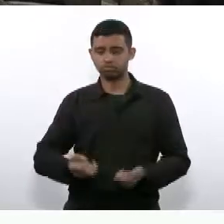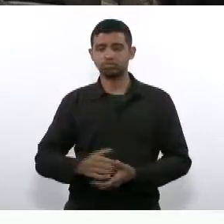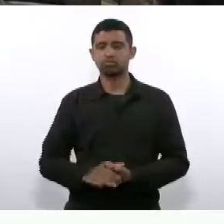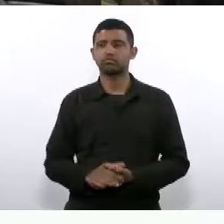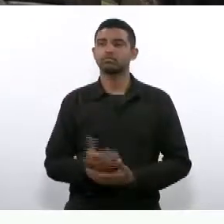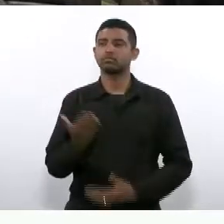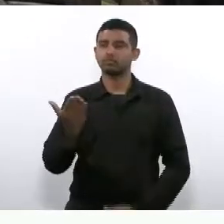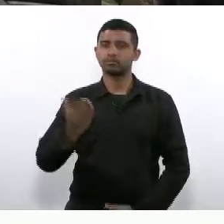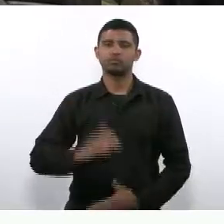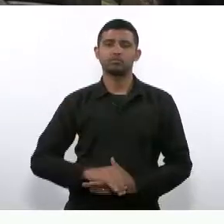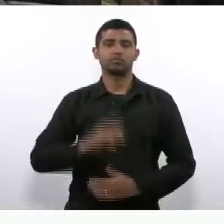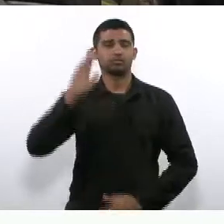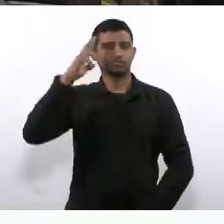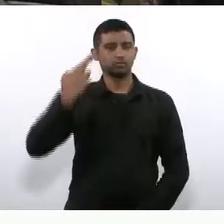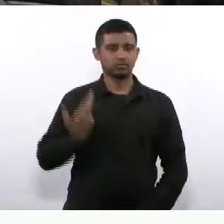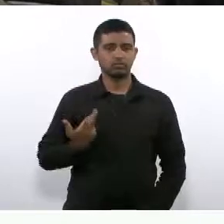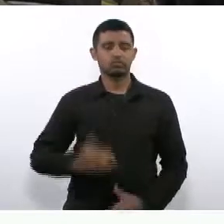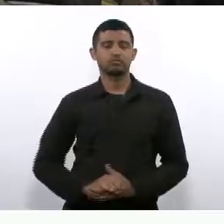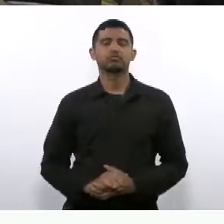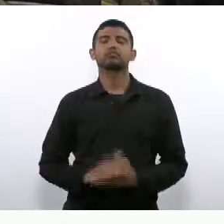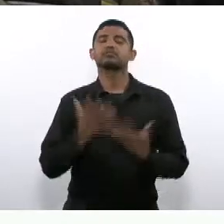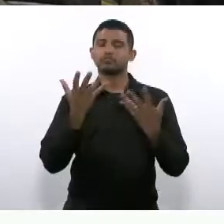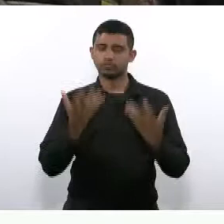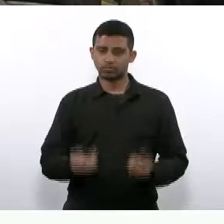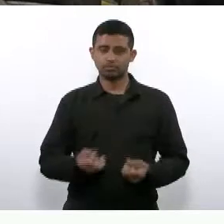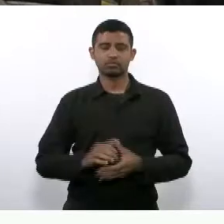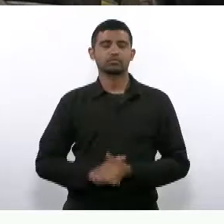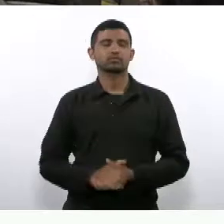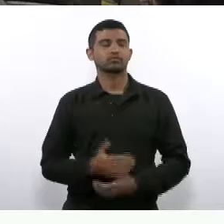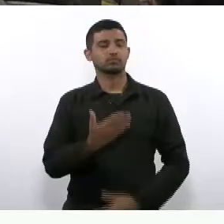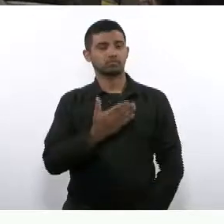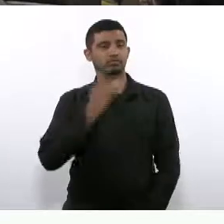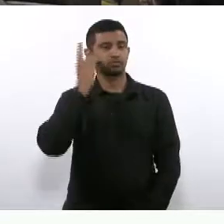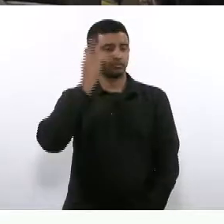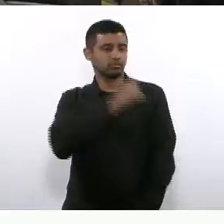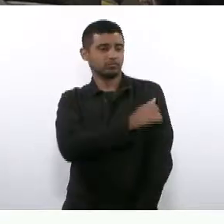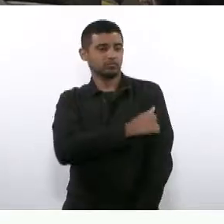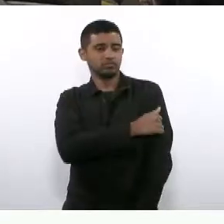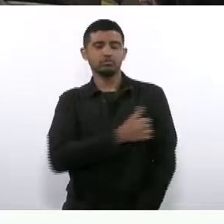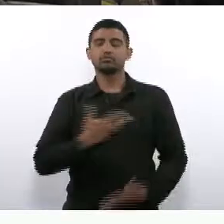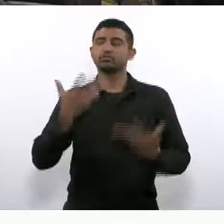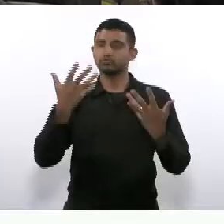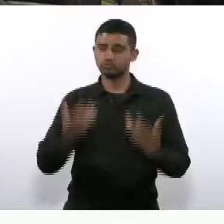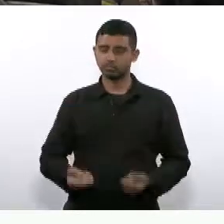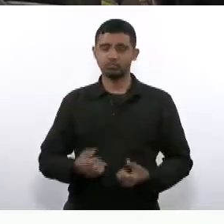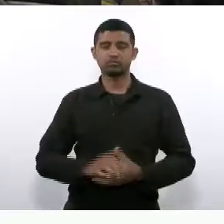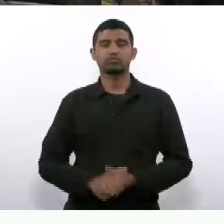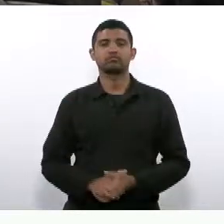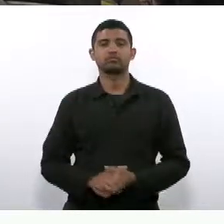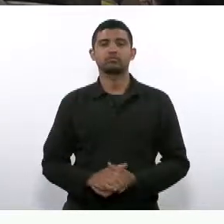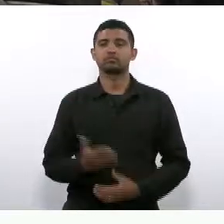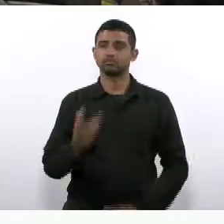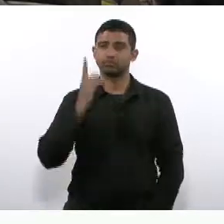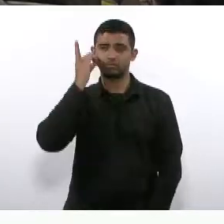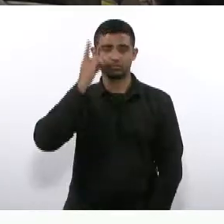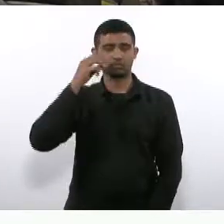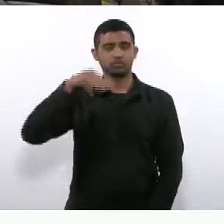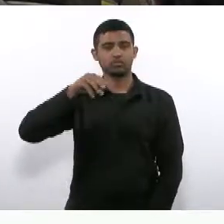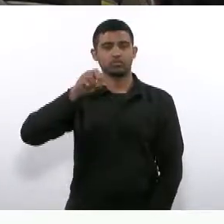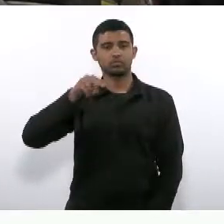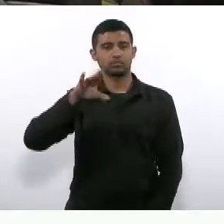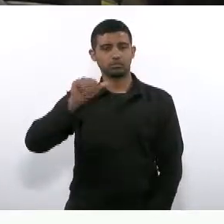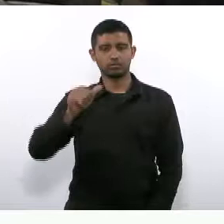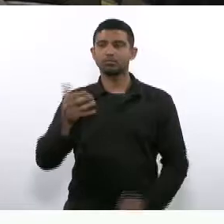Deputada Renata Souza? Favorável. Deputada Favorável. Enfermeira Rejane, deputada Mônica.